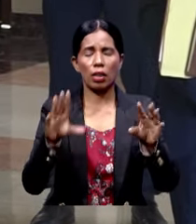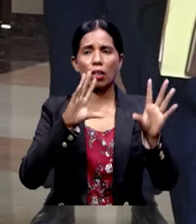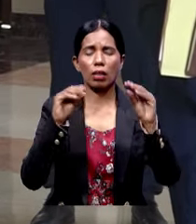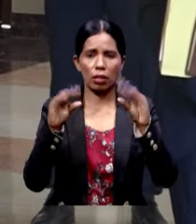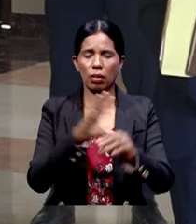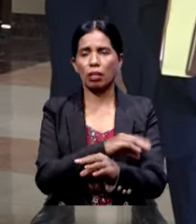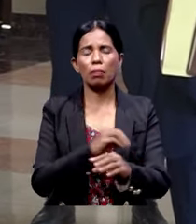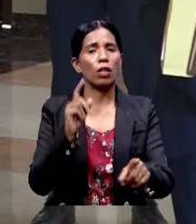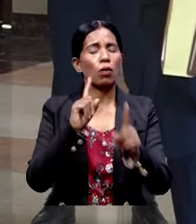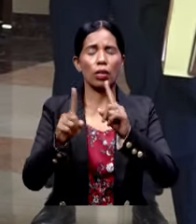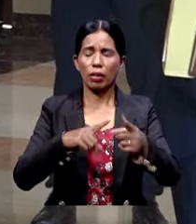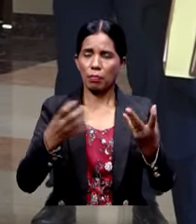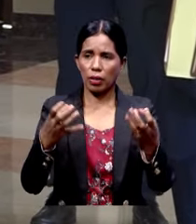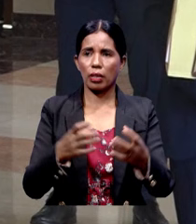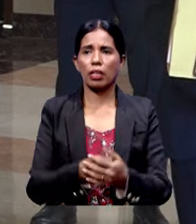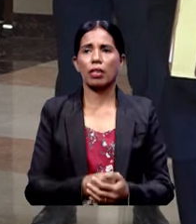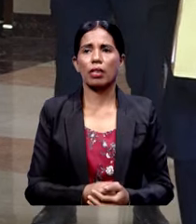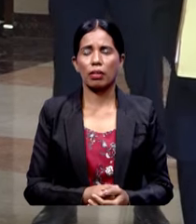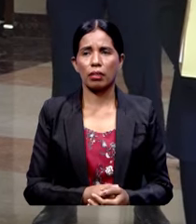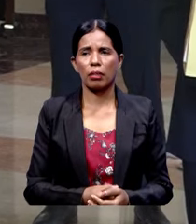babababababá, lalica, asbac,